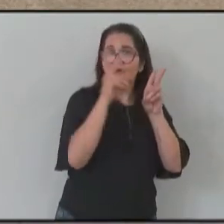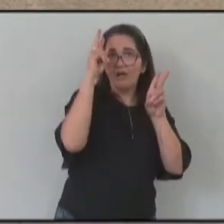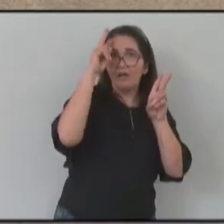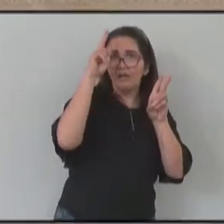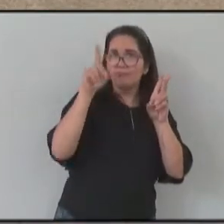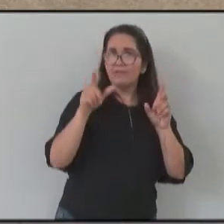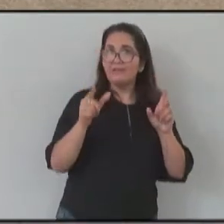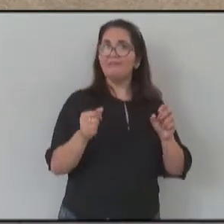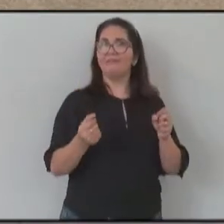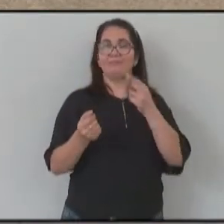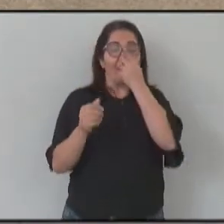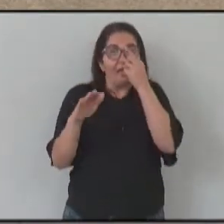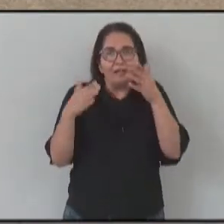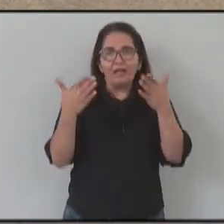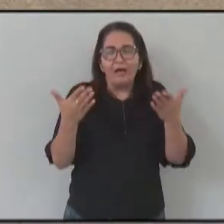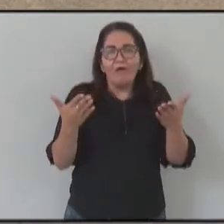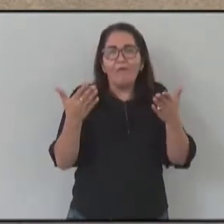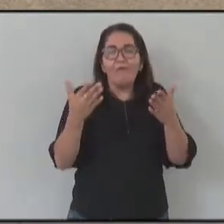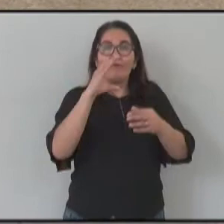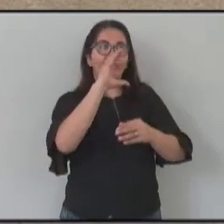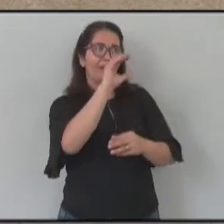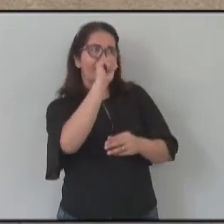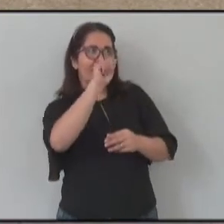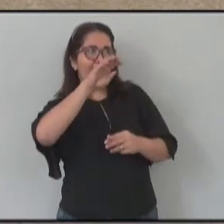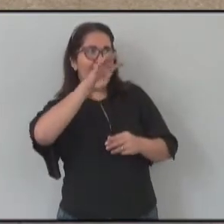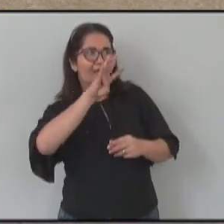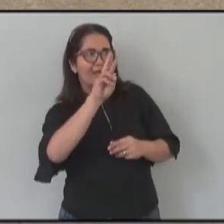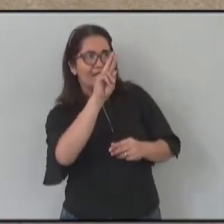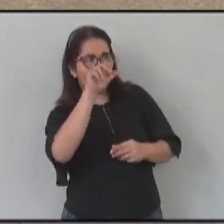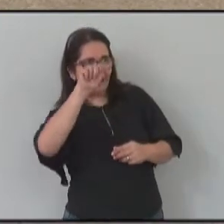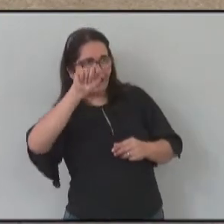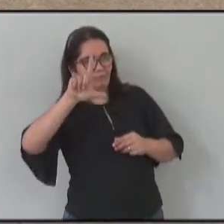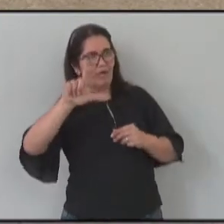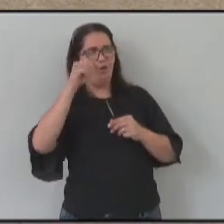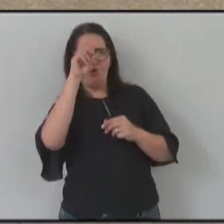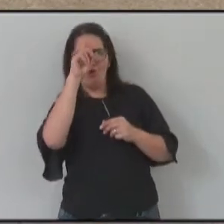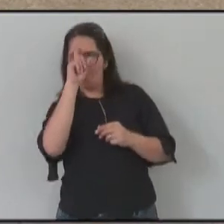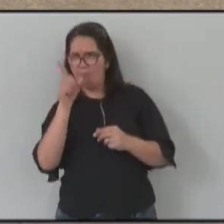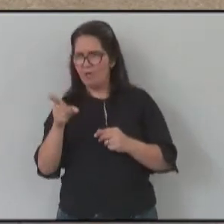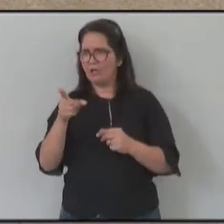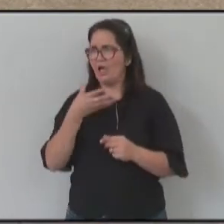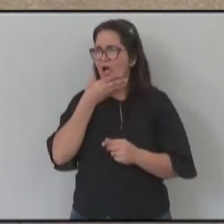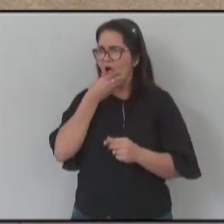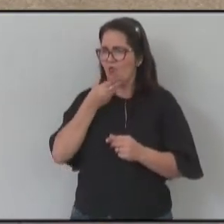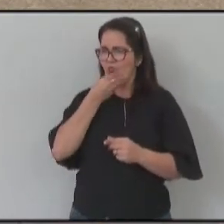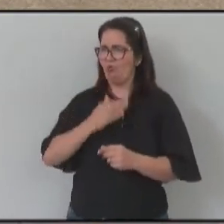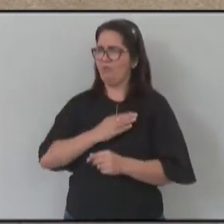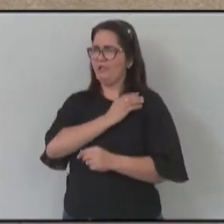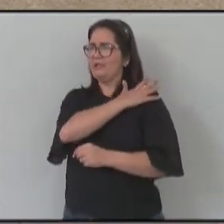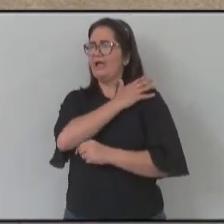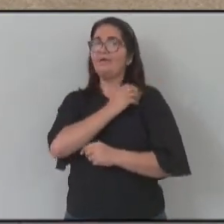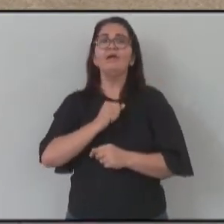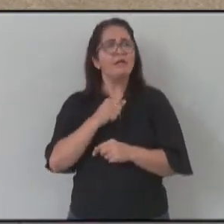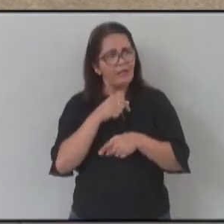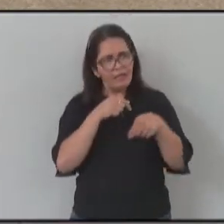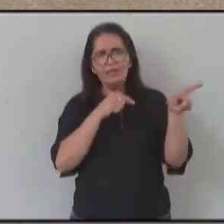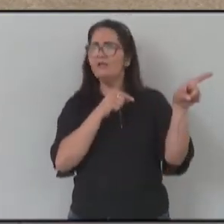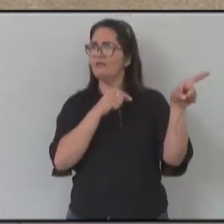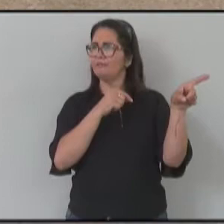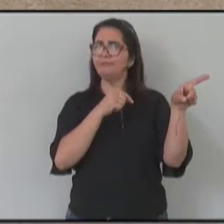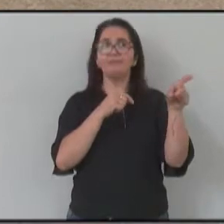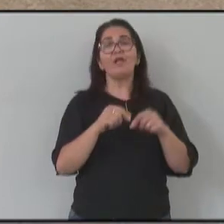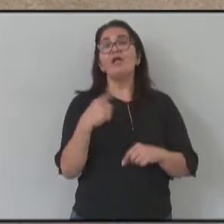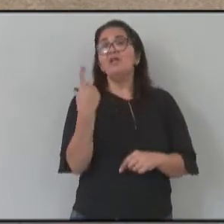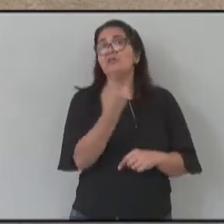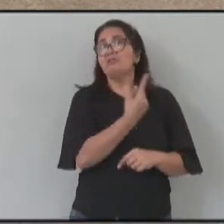Cabral chega, que ele manda o navegante deles, a gente imagina que os